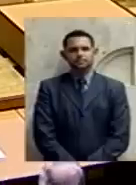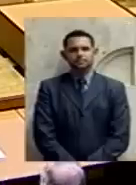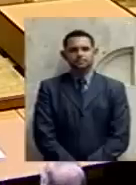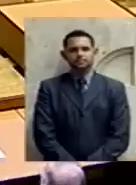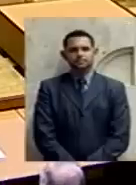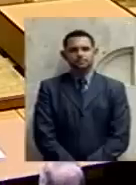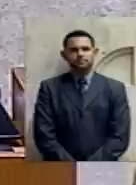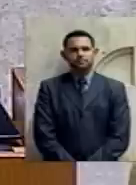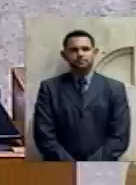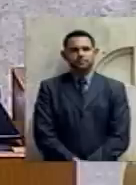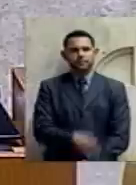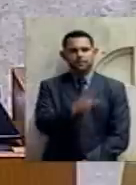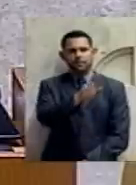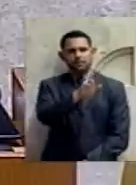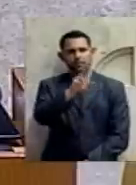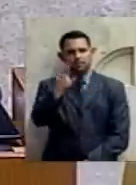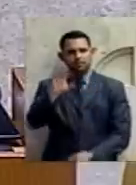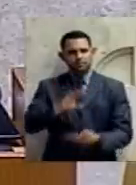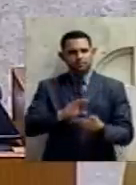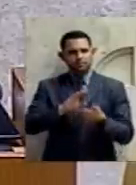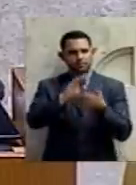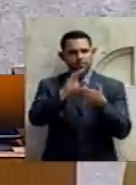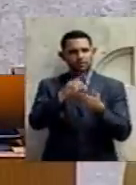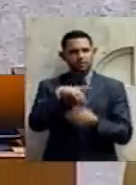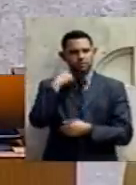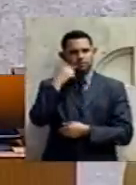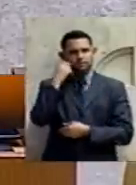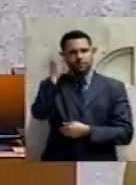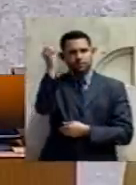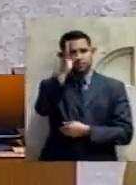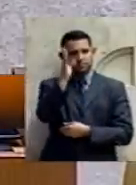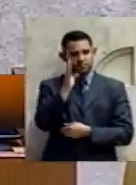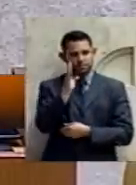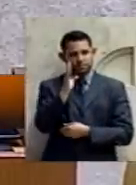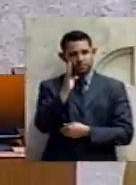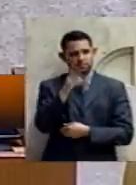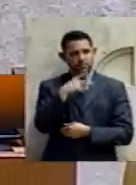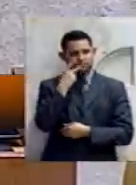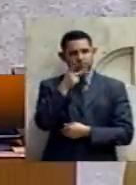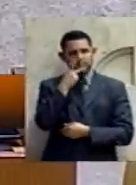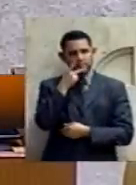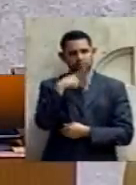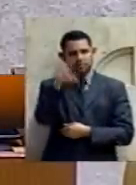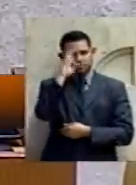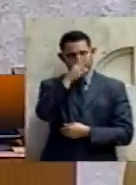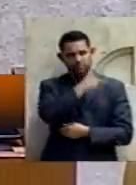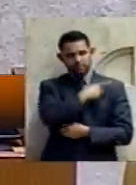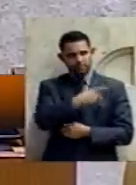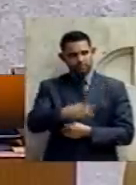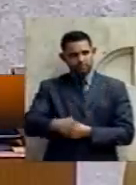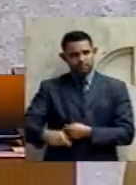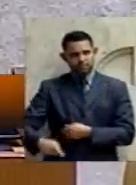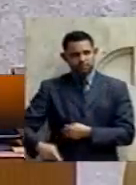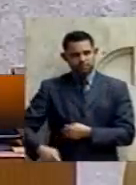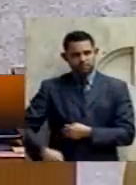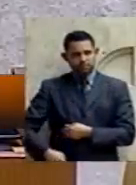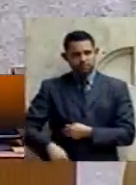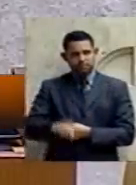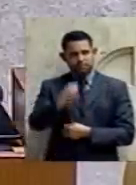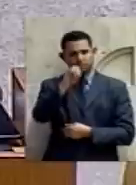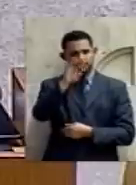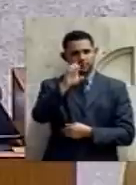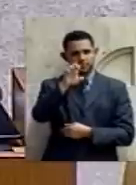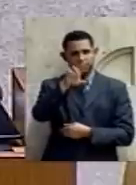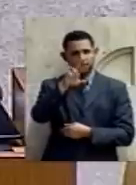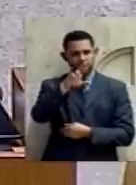em nome do Conselho Federal da Ordem dos Advogados do Brasil, falará o seu presidente, Dr. Ofir